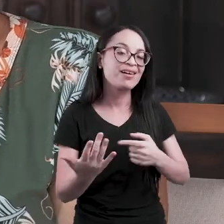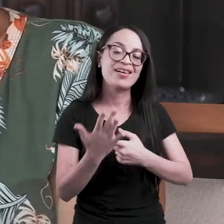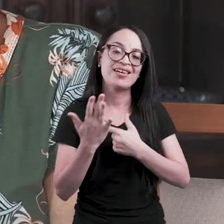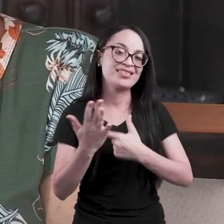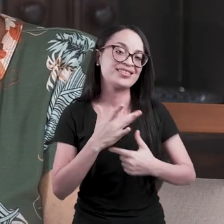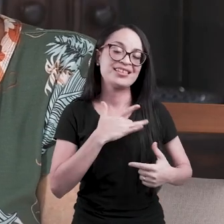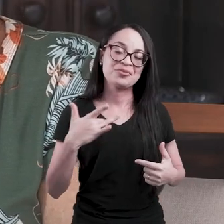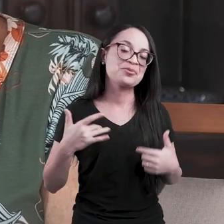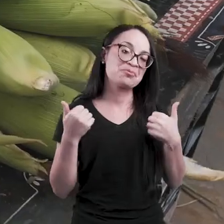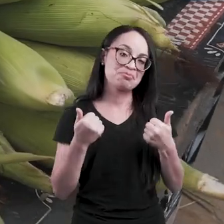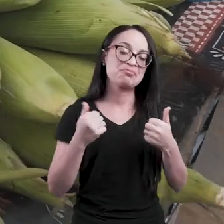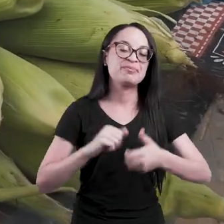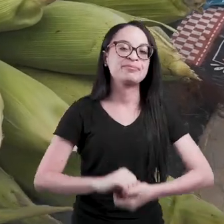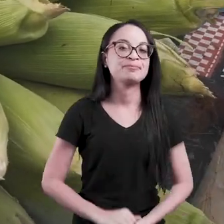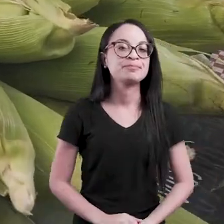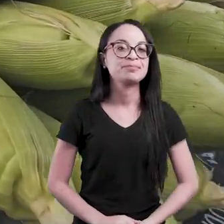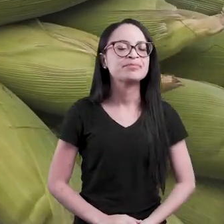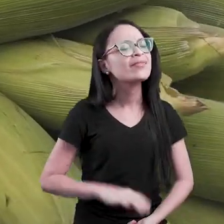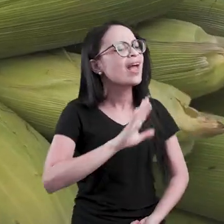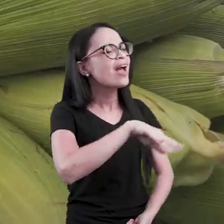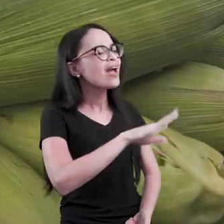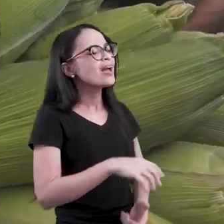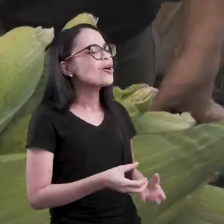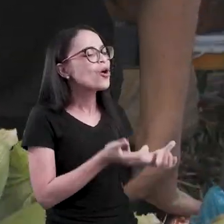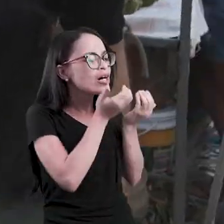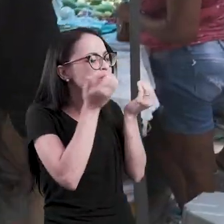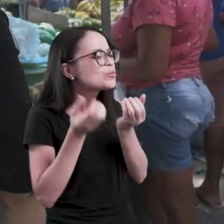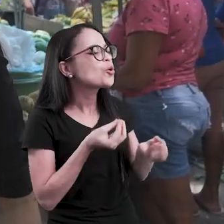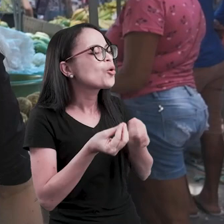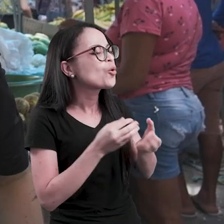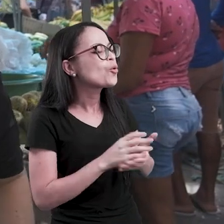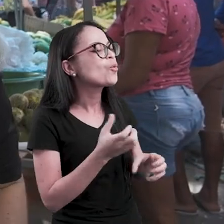nutricional nesse sentido. É como é o milho, moço?